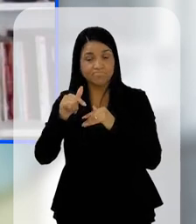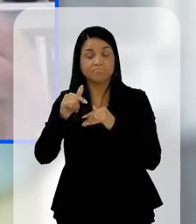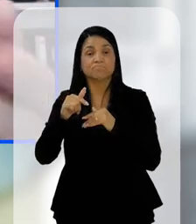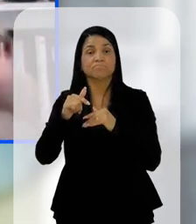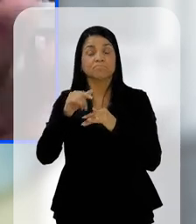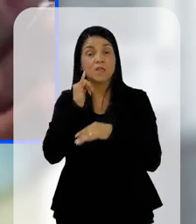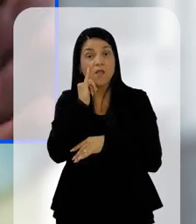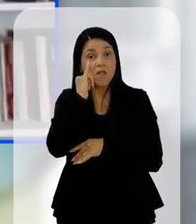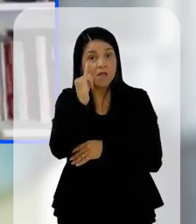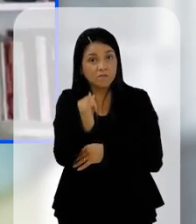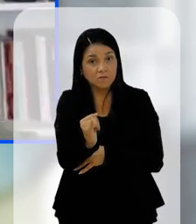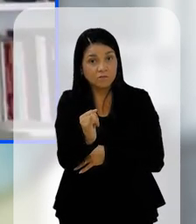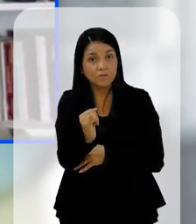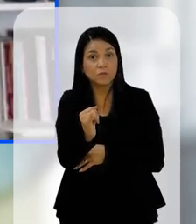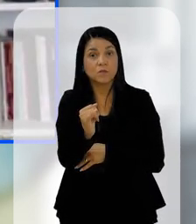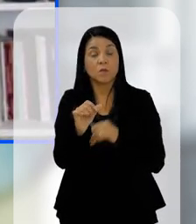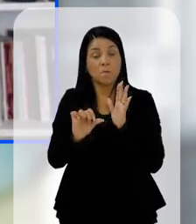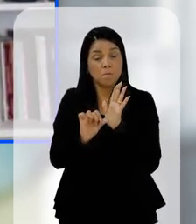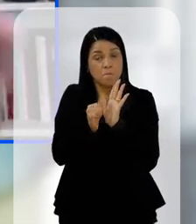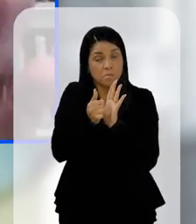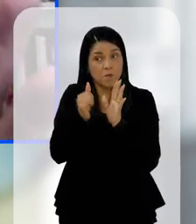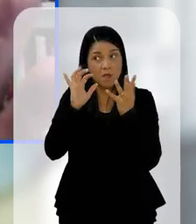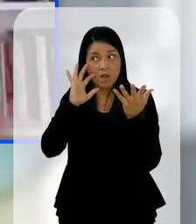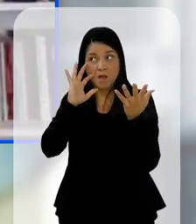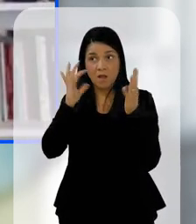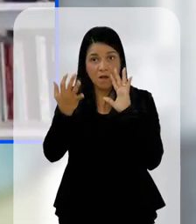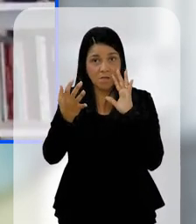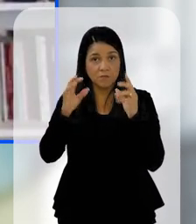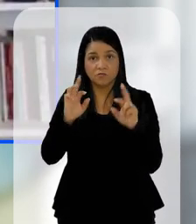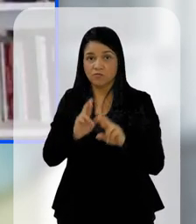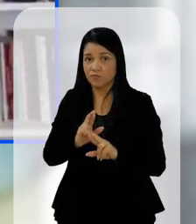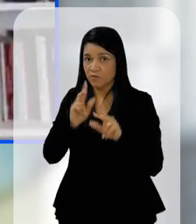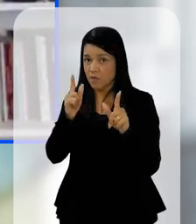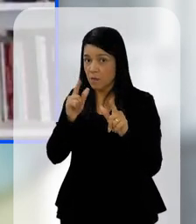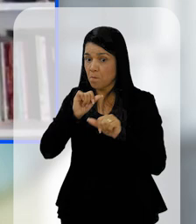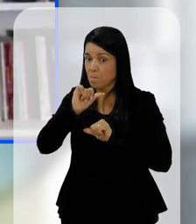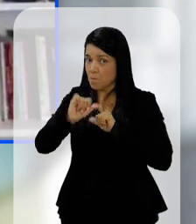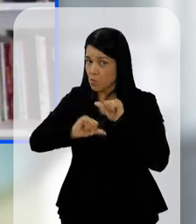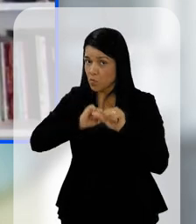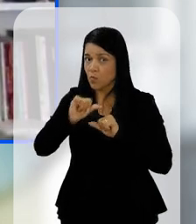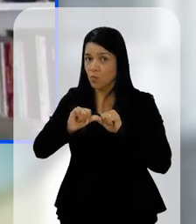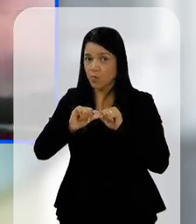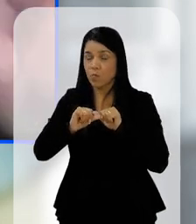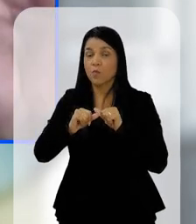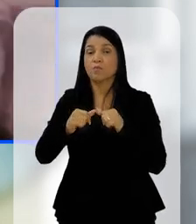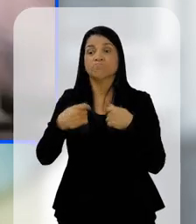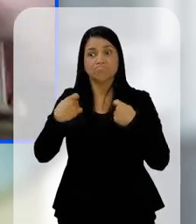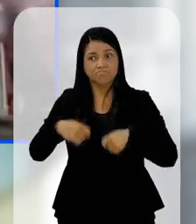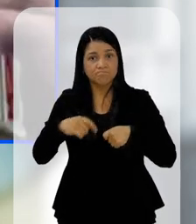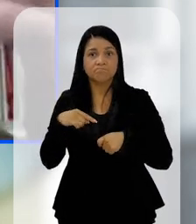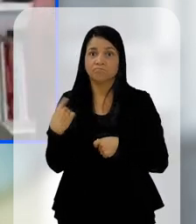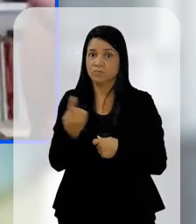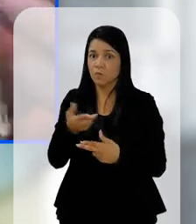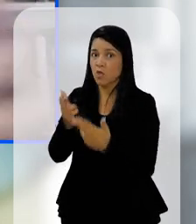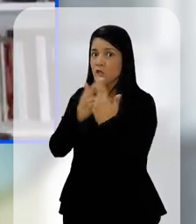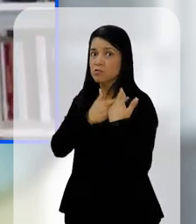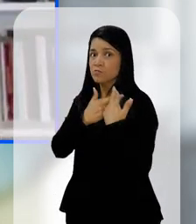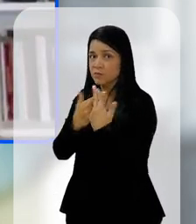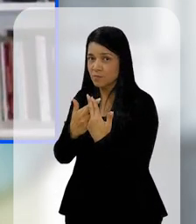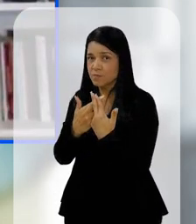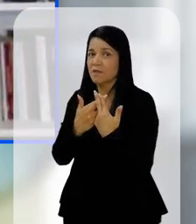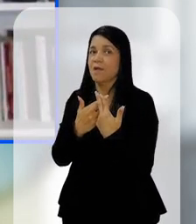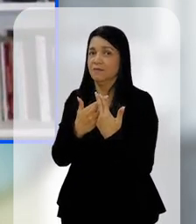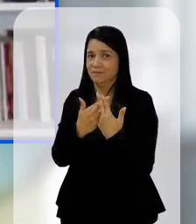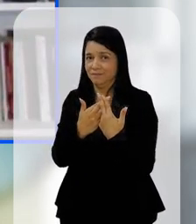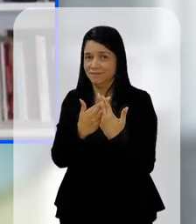assim, batem o martelo dizendo: primeiro, o clima está diferente, as coisas mudaram, nós temos responsabilidade nisso,